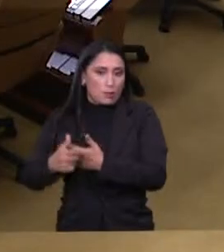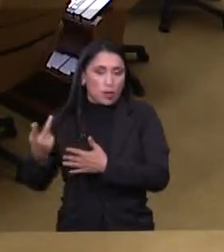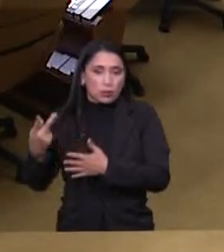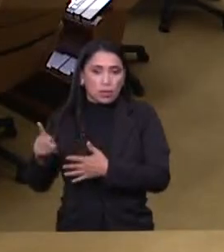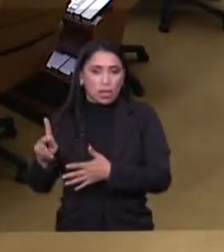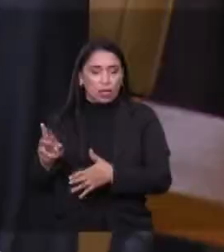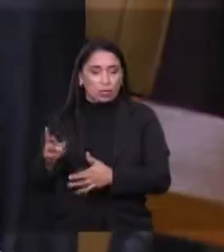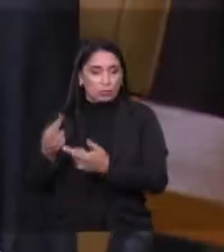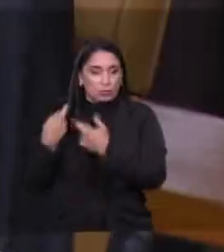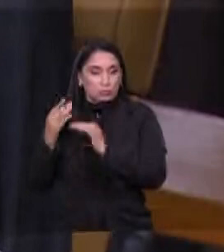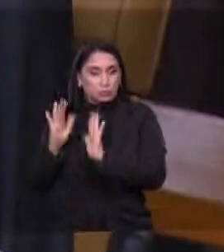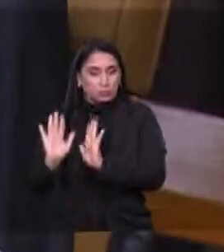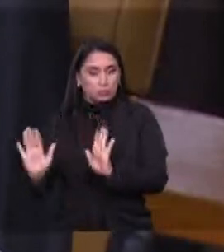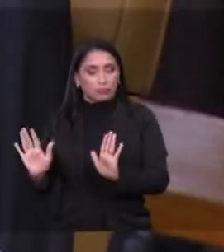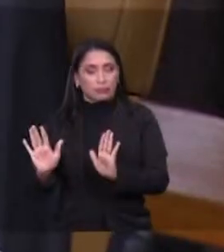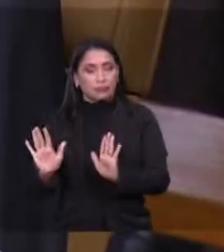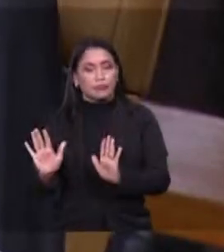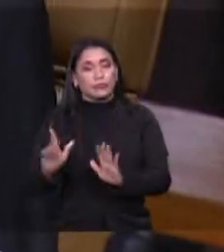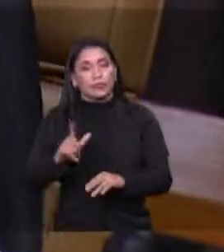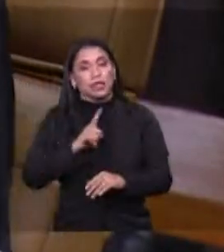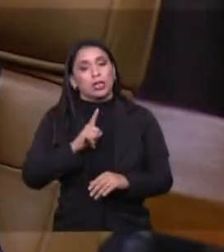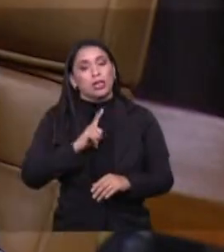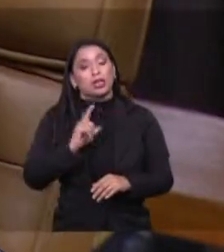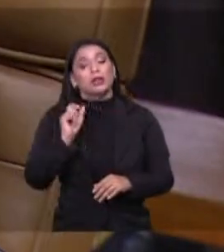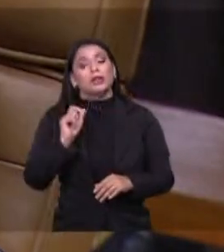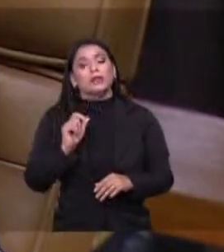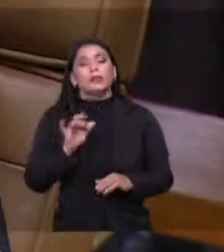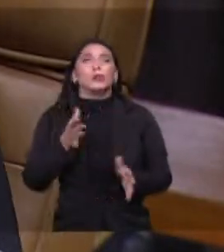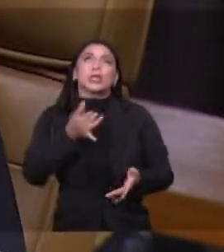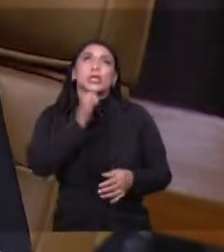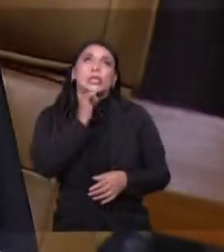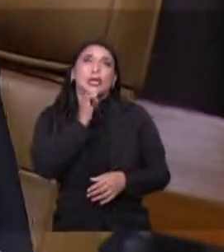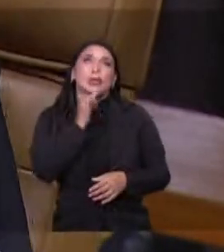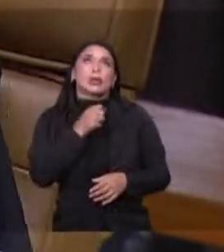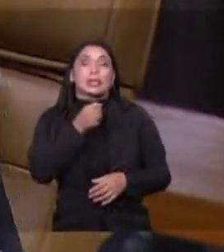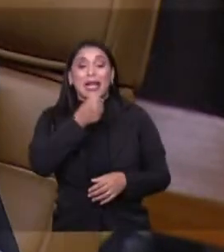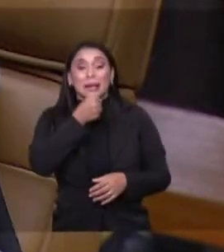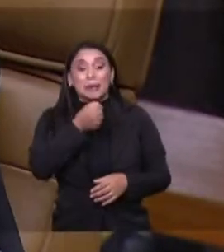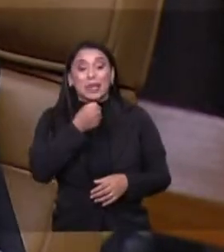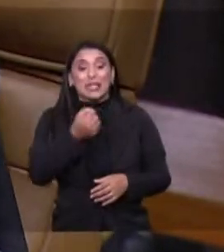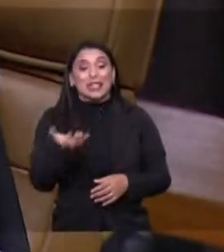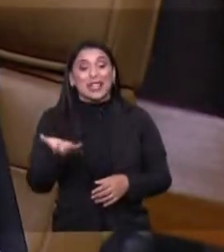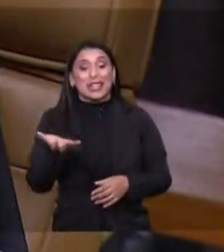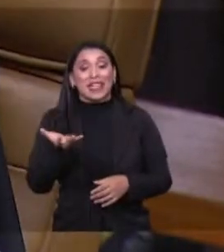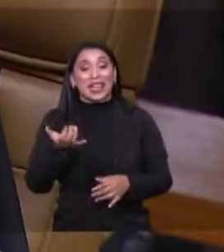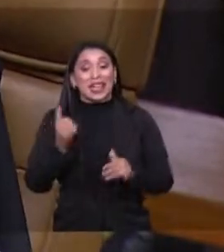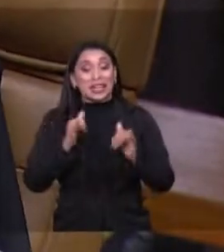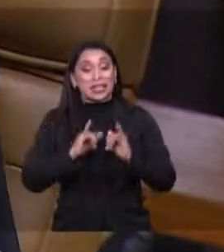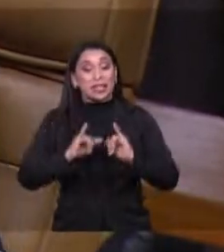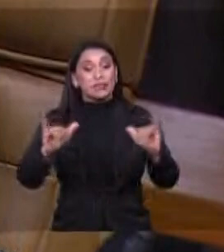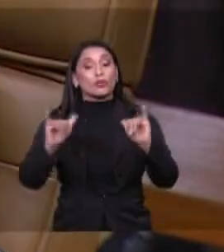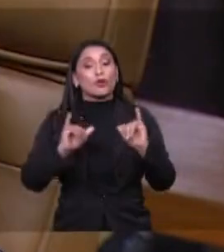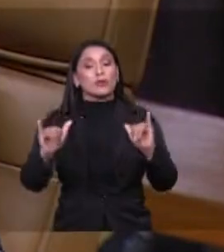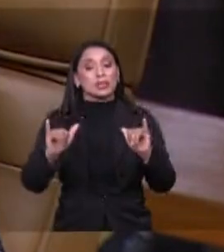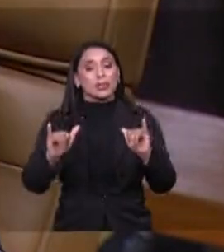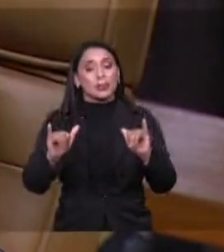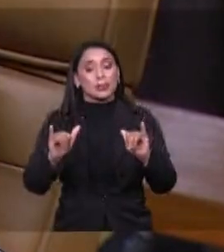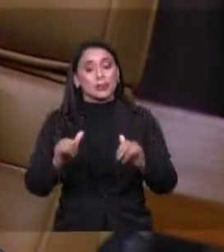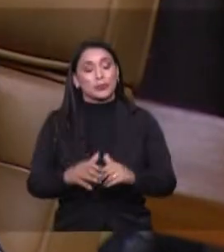tenha ocorrido um fato público, notório, enfim, e aí a imprensa quer informações. Aí o que vai